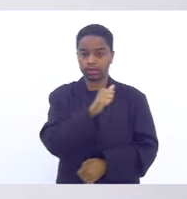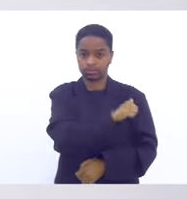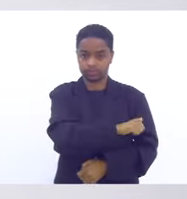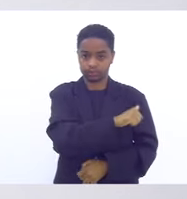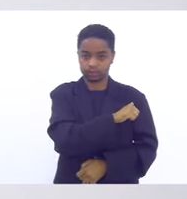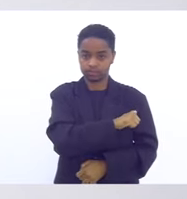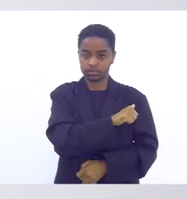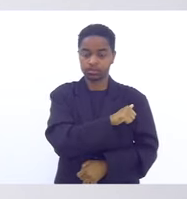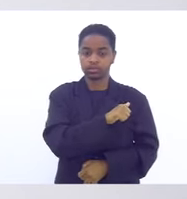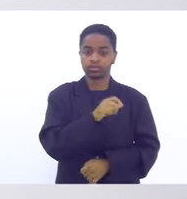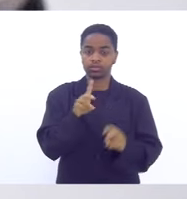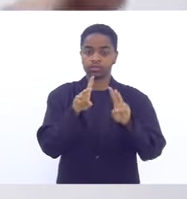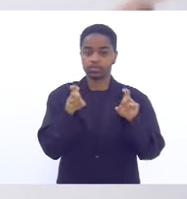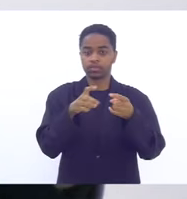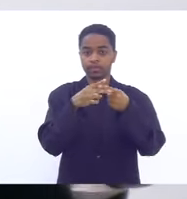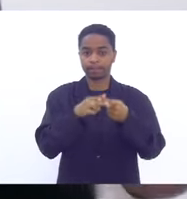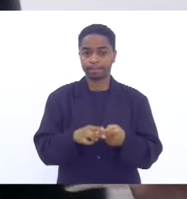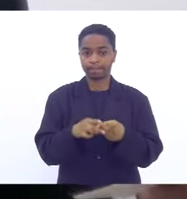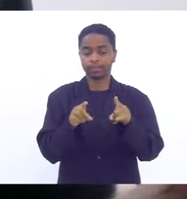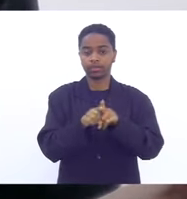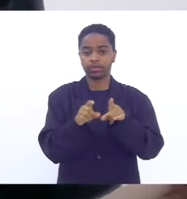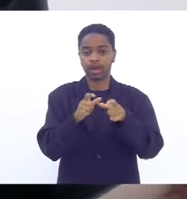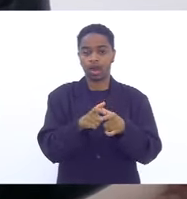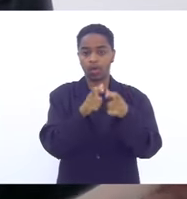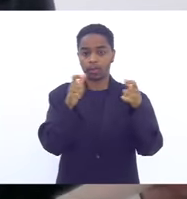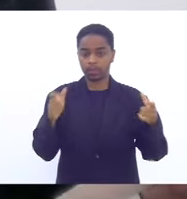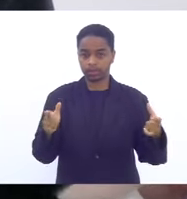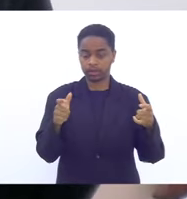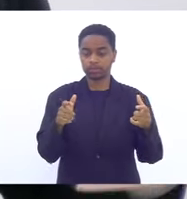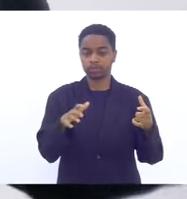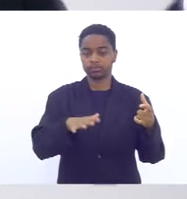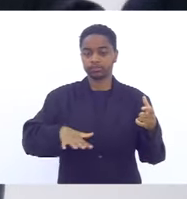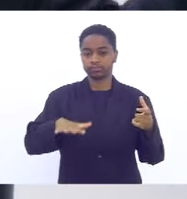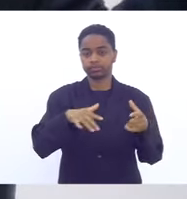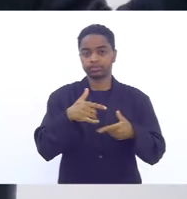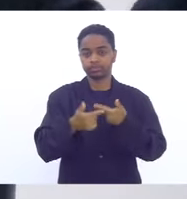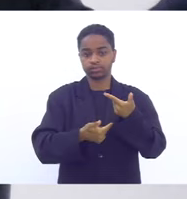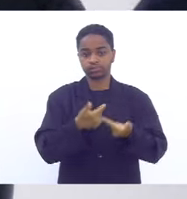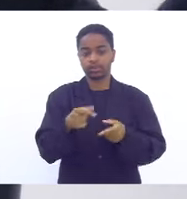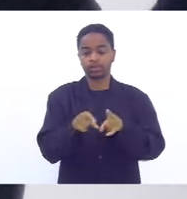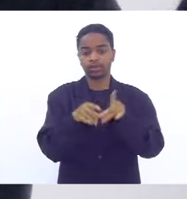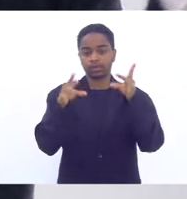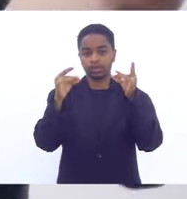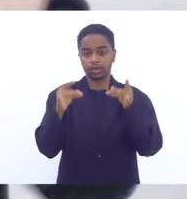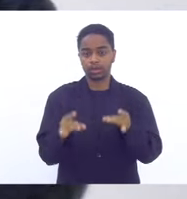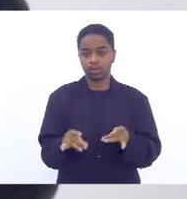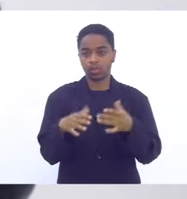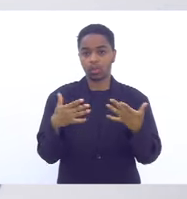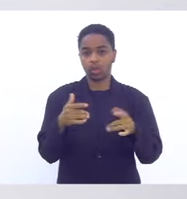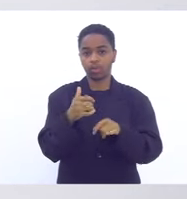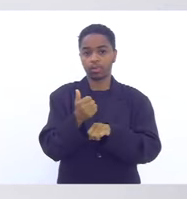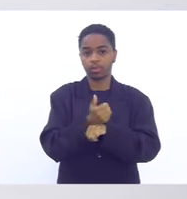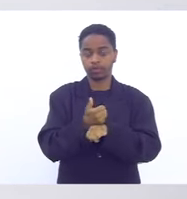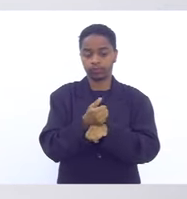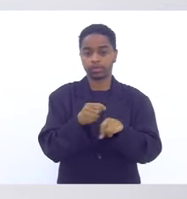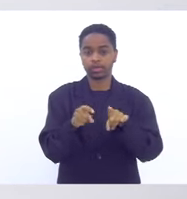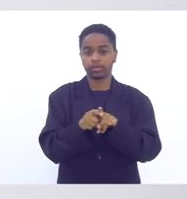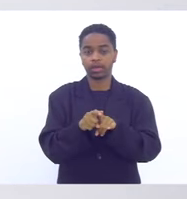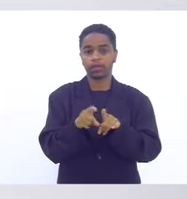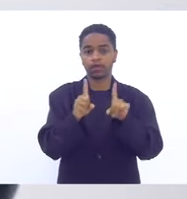de manutenção e ampliação da rede, tá? Com detalhamento de pessoal e material dos últimos 36